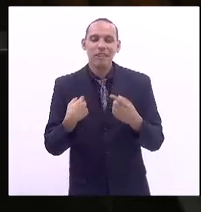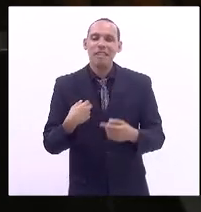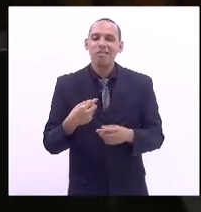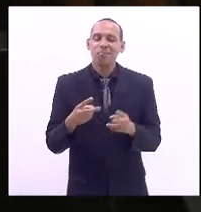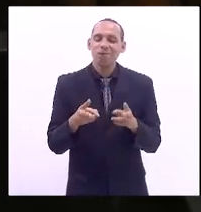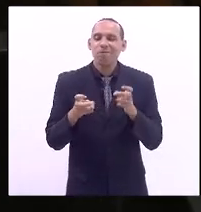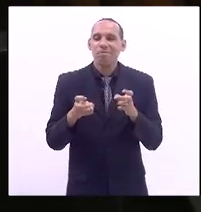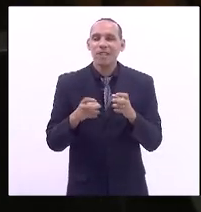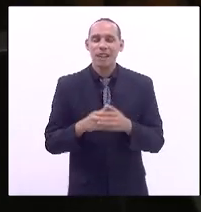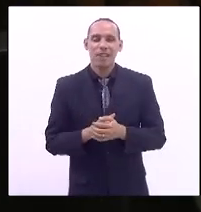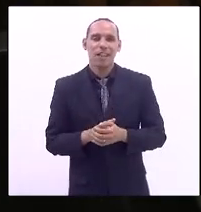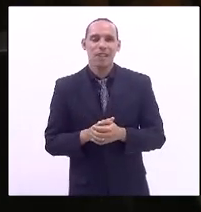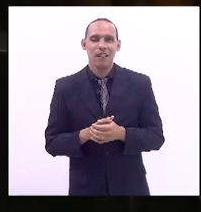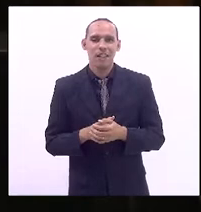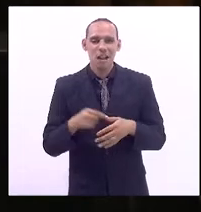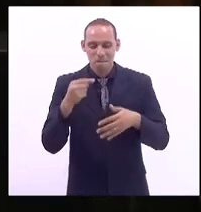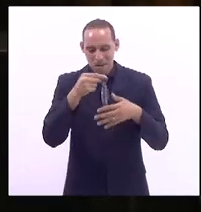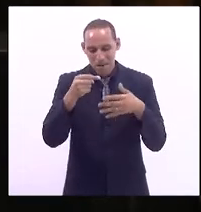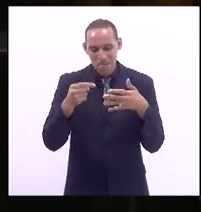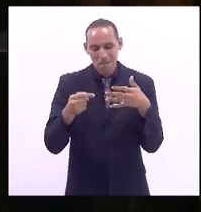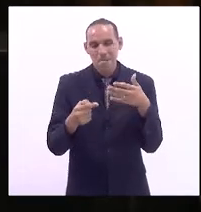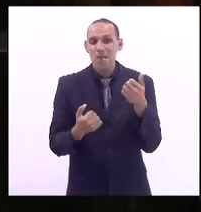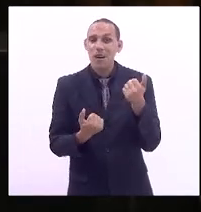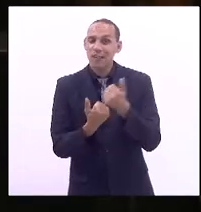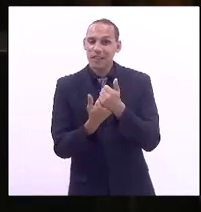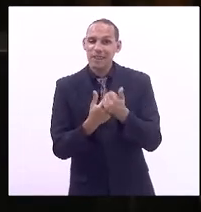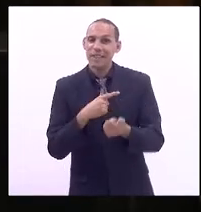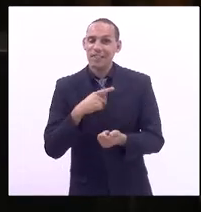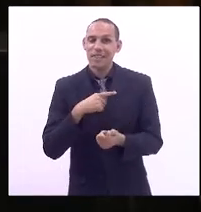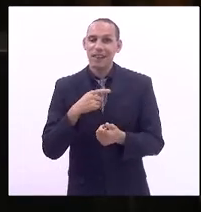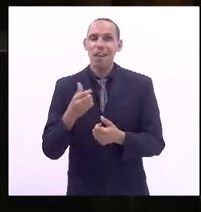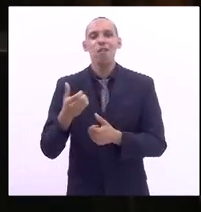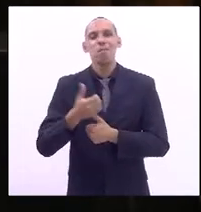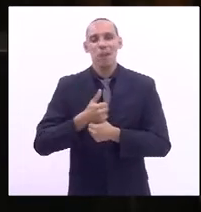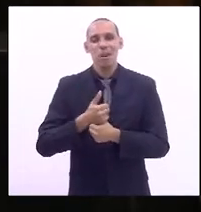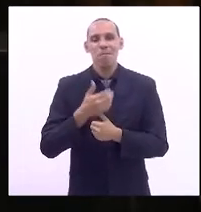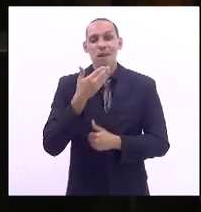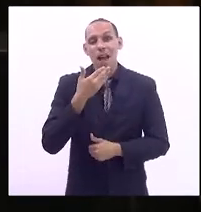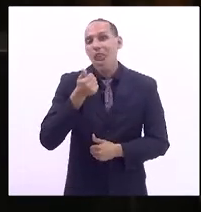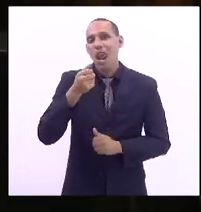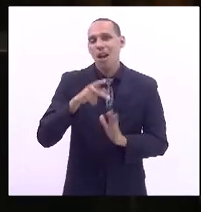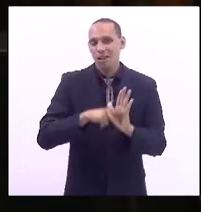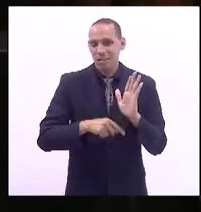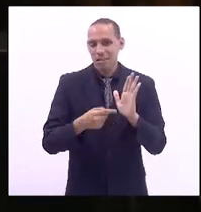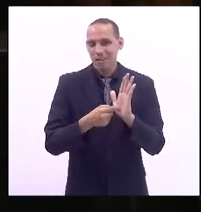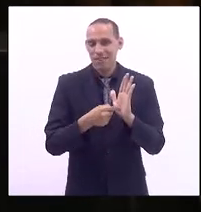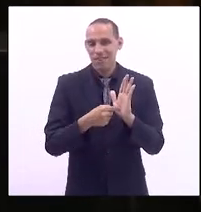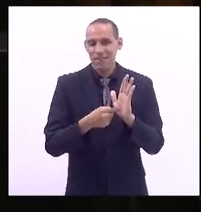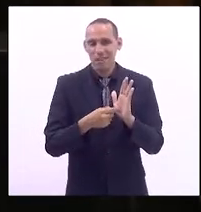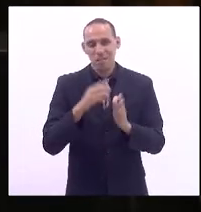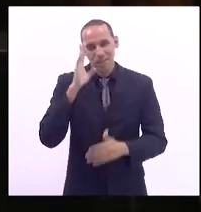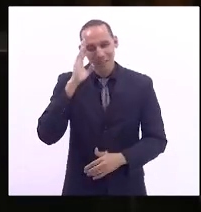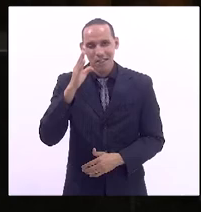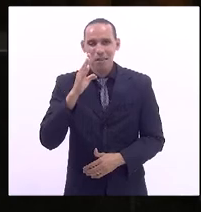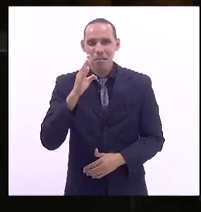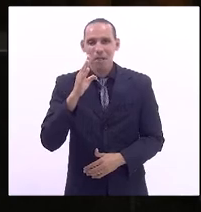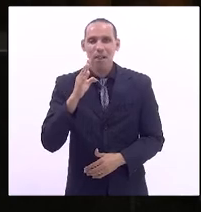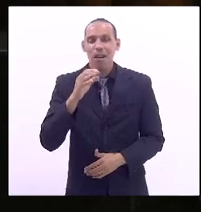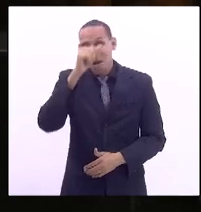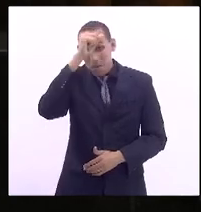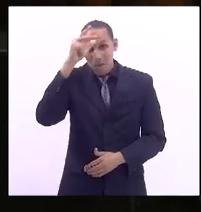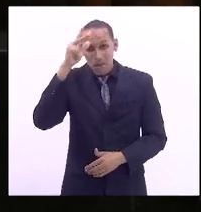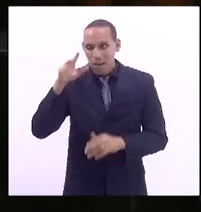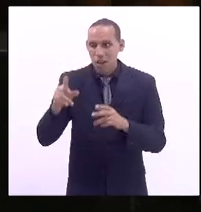reconheço que houve inúmeras contribuições nesse substitutivo que vão aprimorar o projeto e principalmente chamar